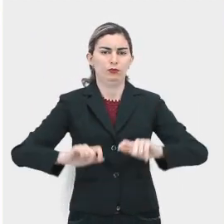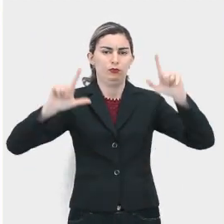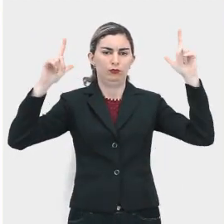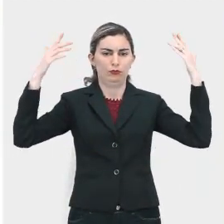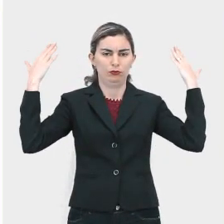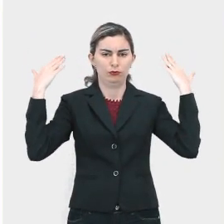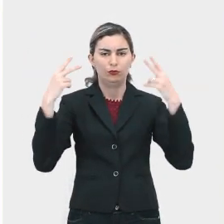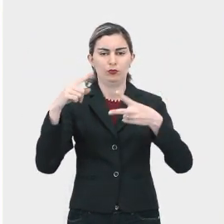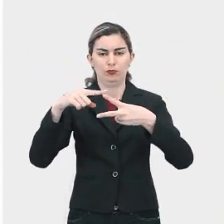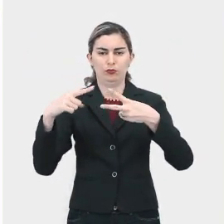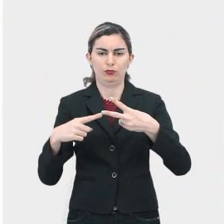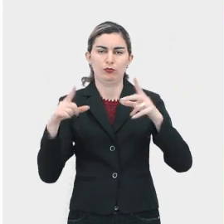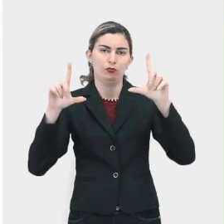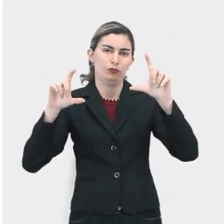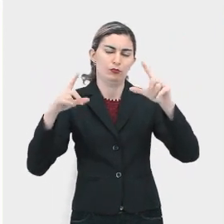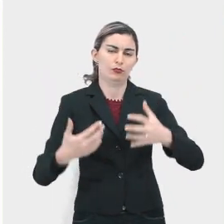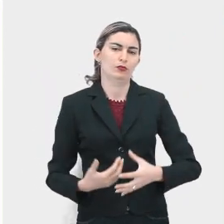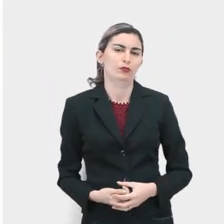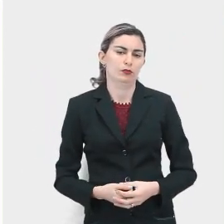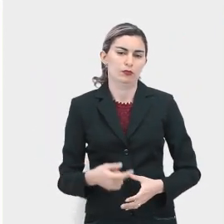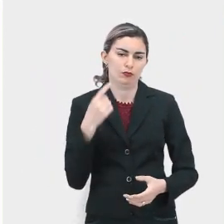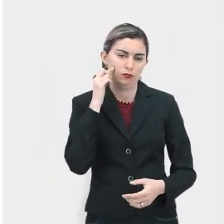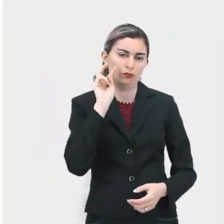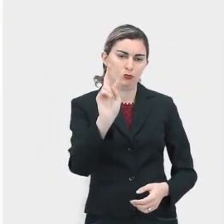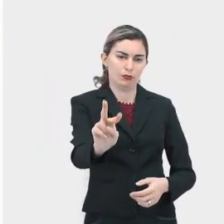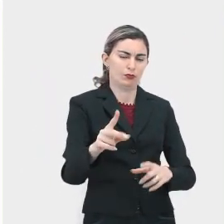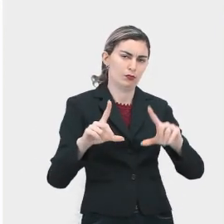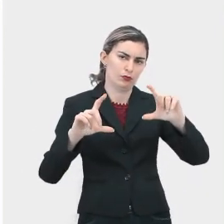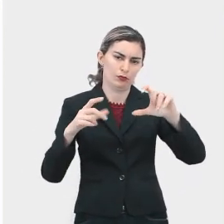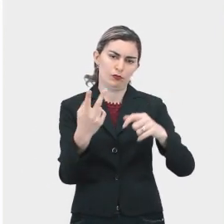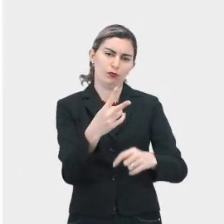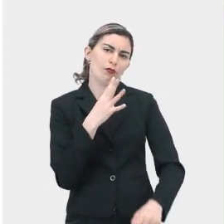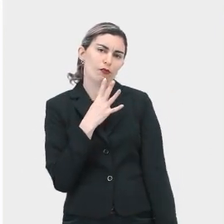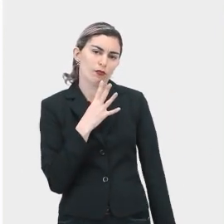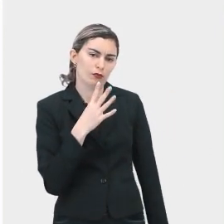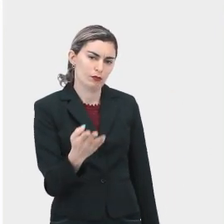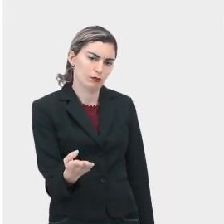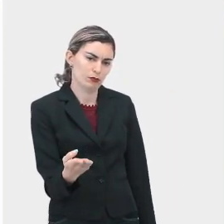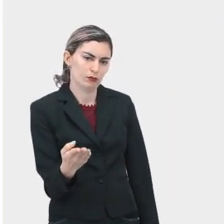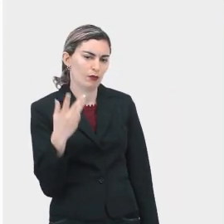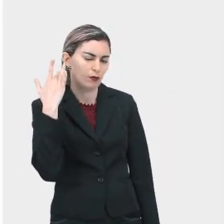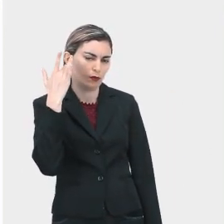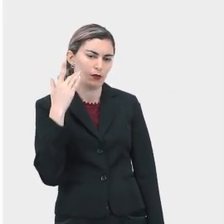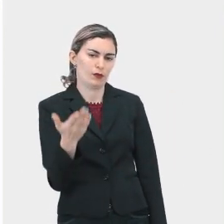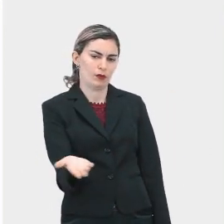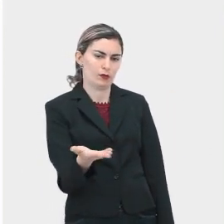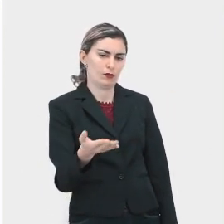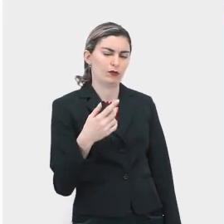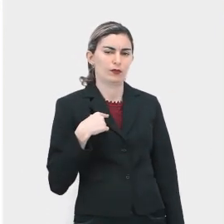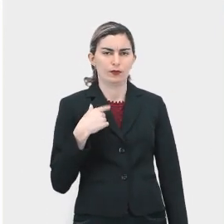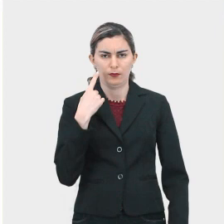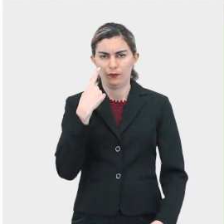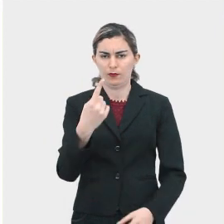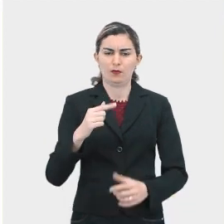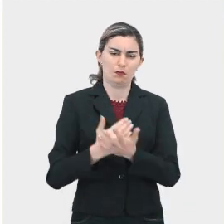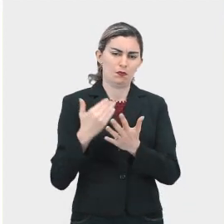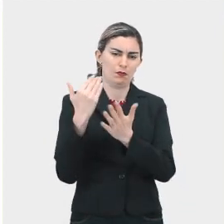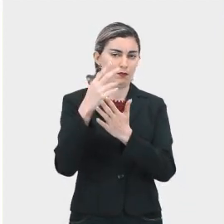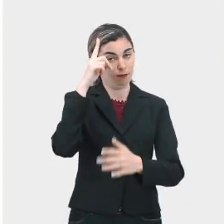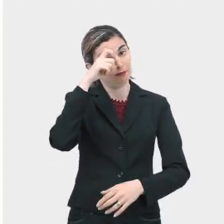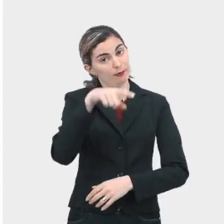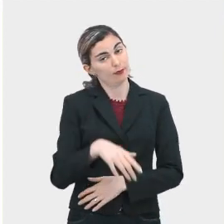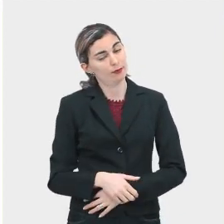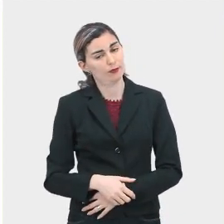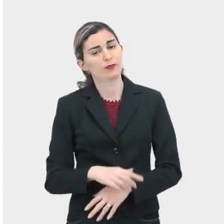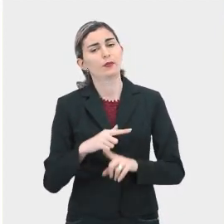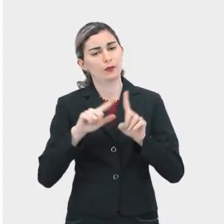imagens. Observa direitinho para ver se vocês conhecem. Acho que essa agora ficou um pouquinho mais difícil. Mas continua aí em casa